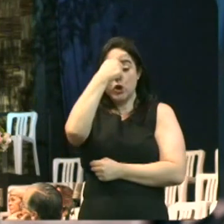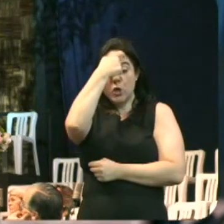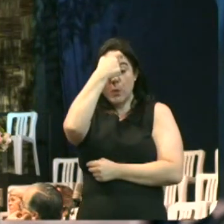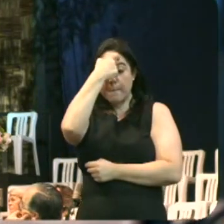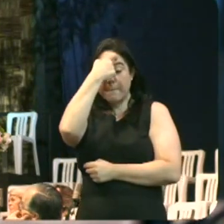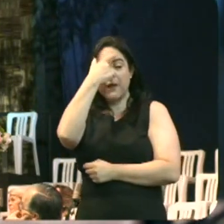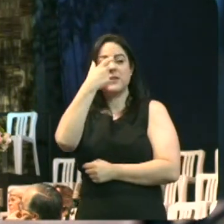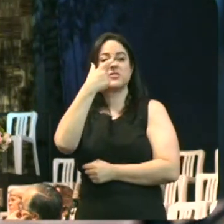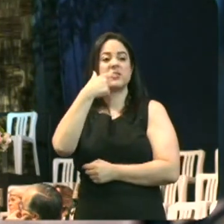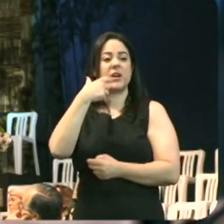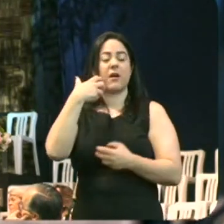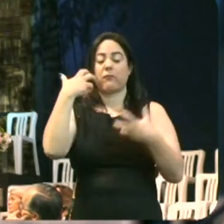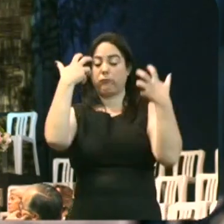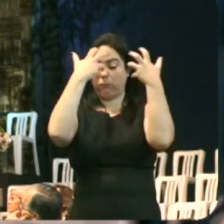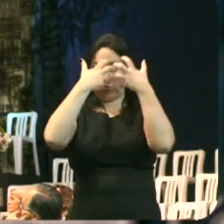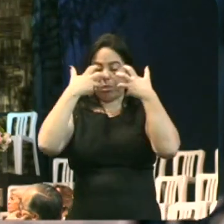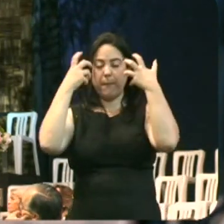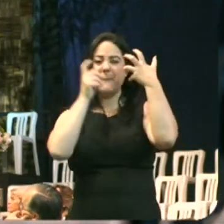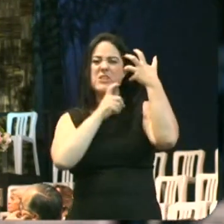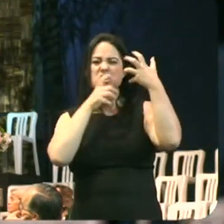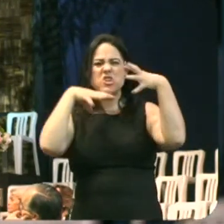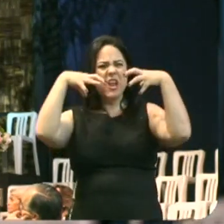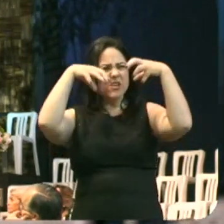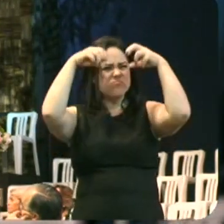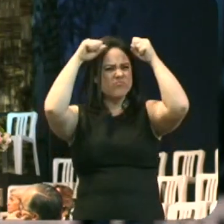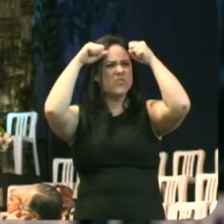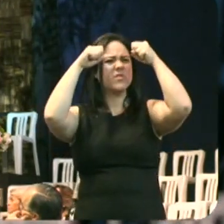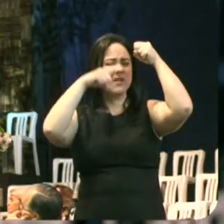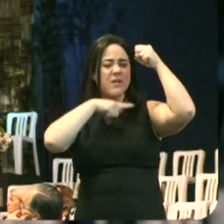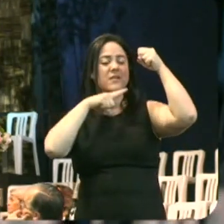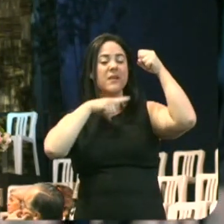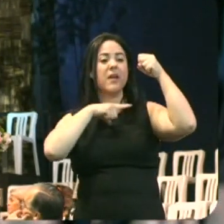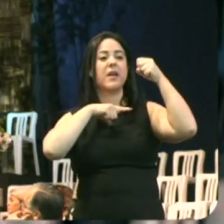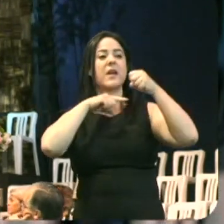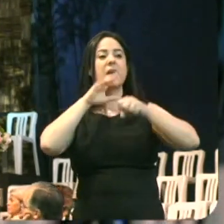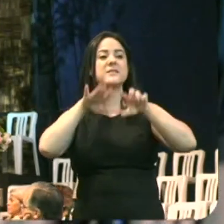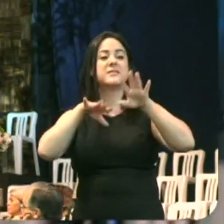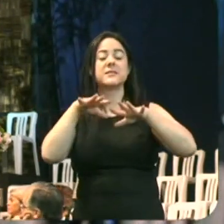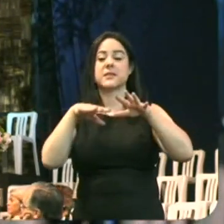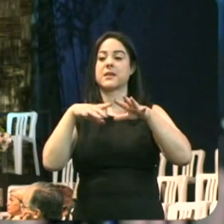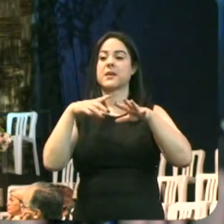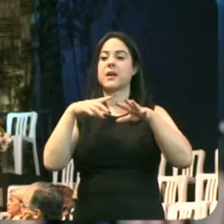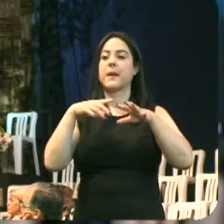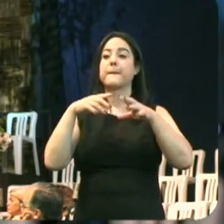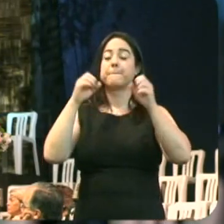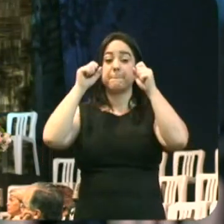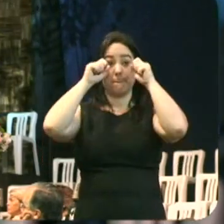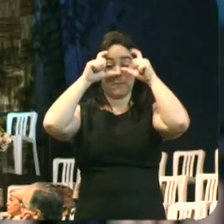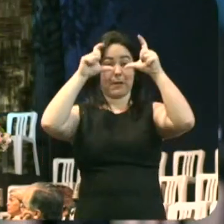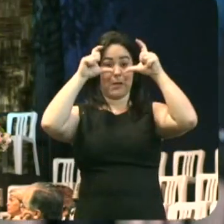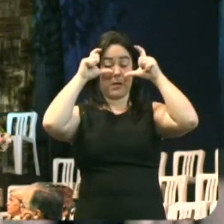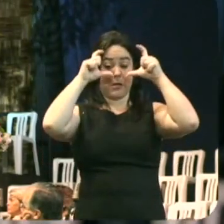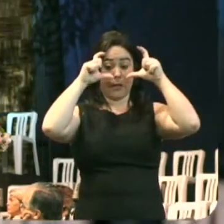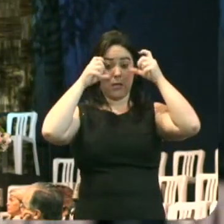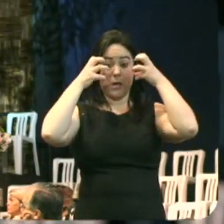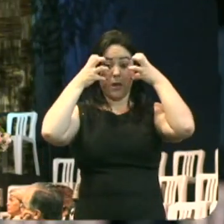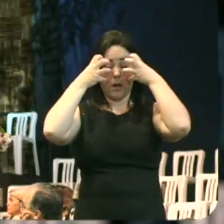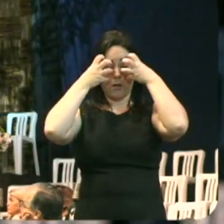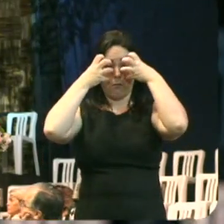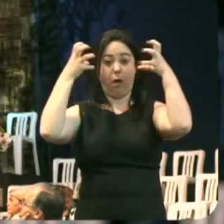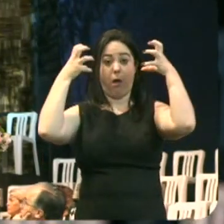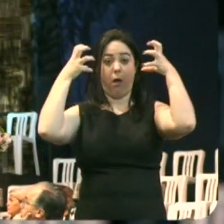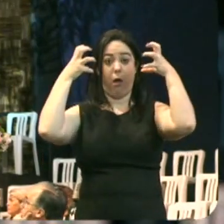mente fica envolta num tipo de escuridão que mesmo que os nossos olhos estejam abertos e as nossas